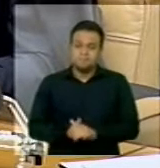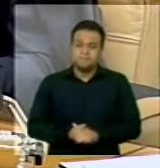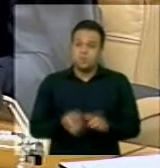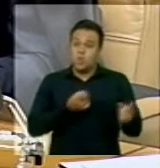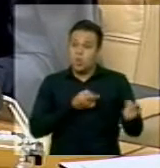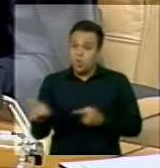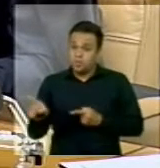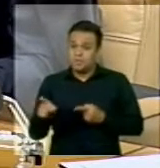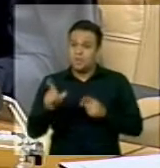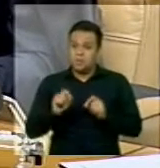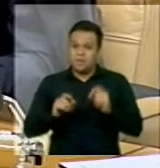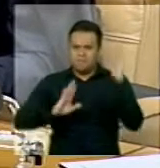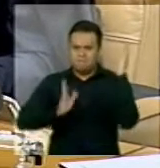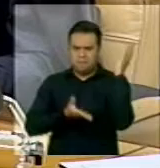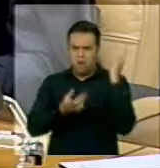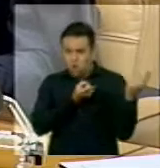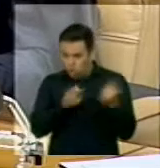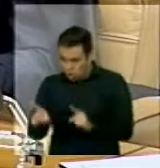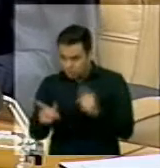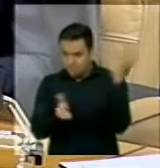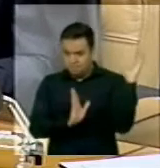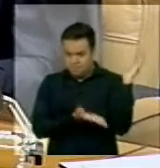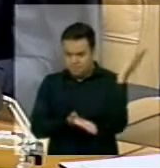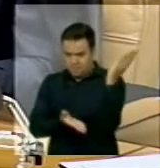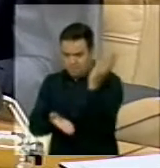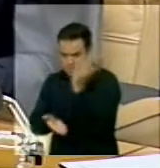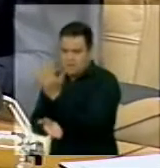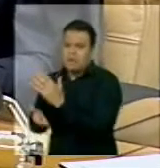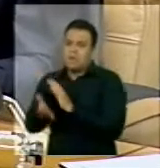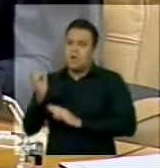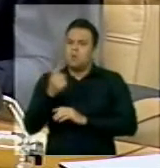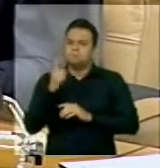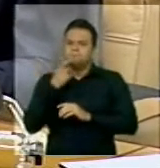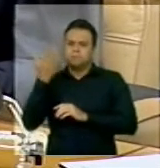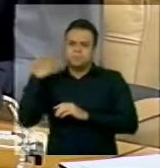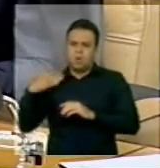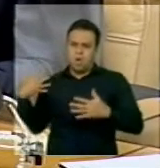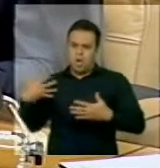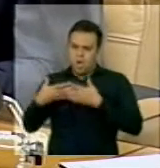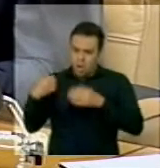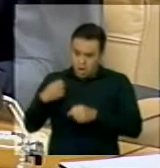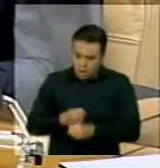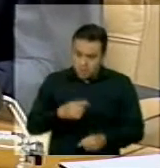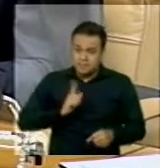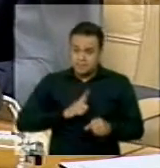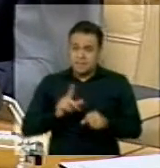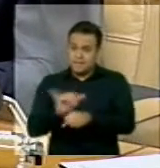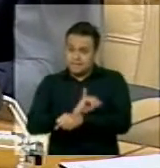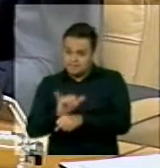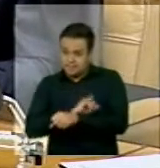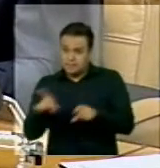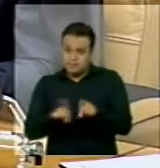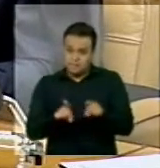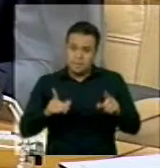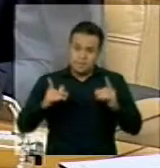na Amazônia têm demonstrado, segundo a União, nos últimos anos, que a combinação das estratégias de tecnologia e de